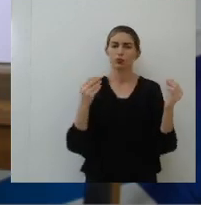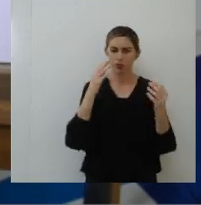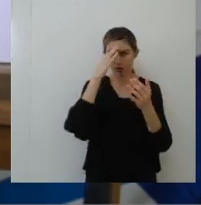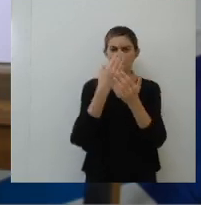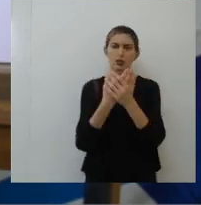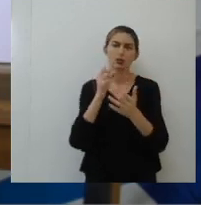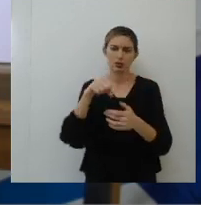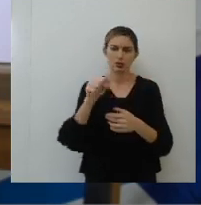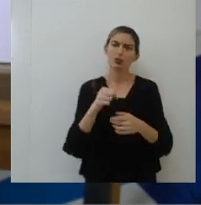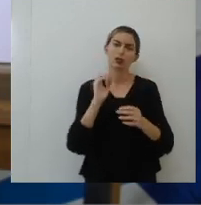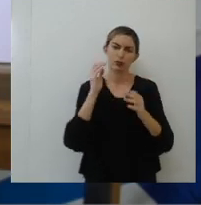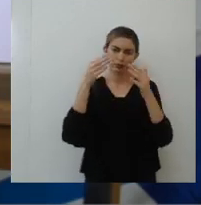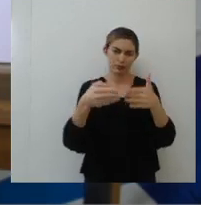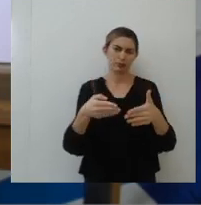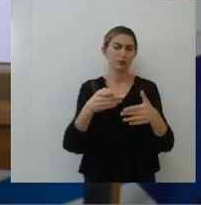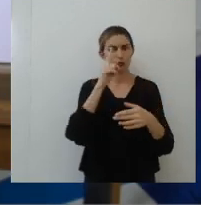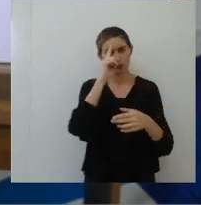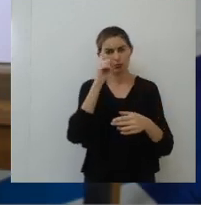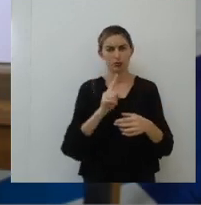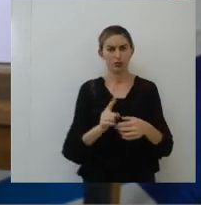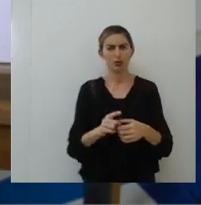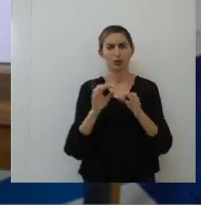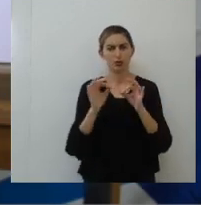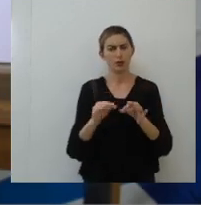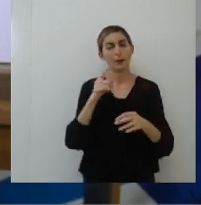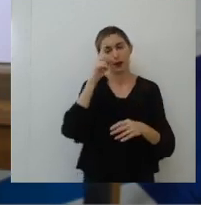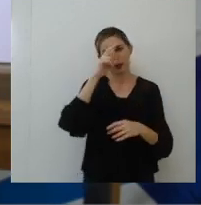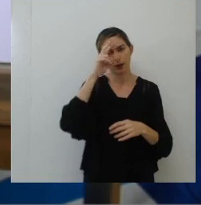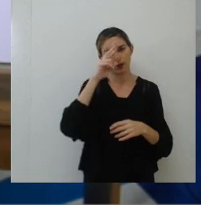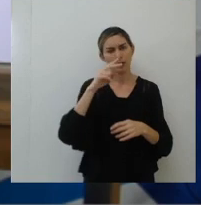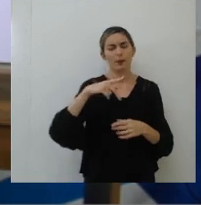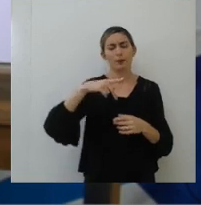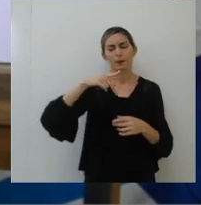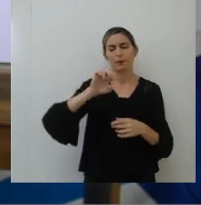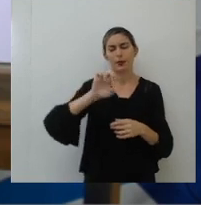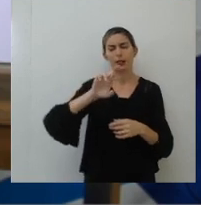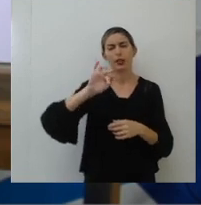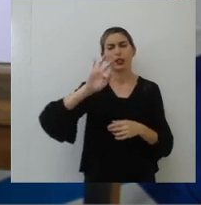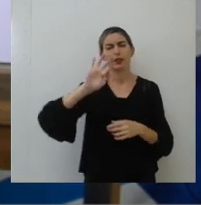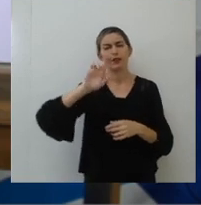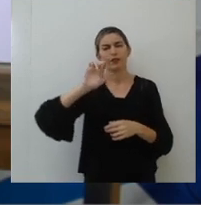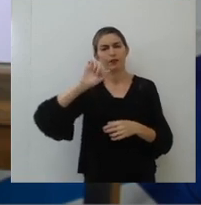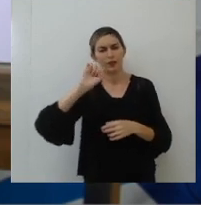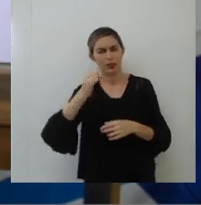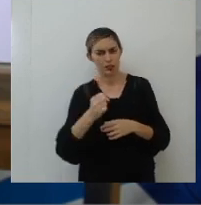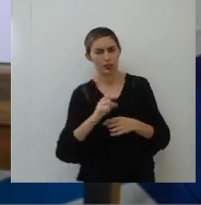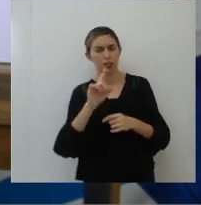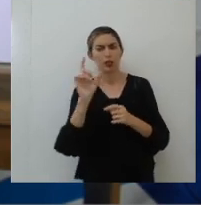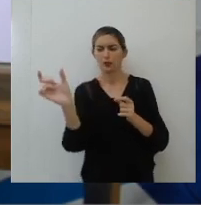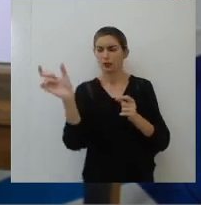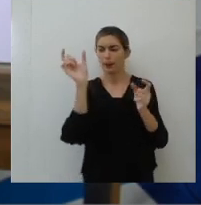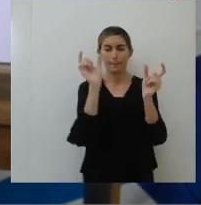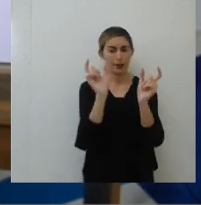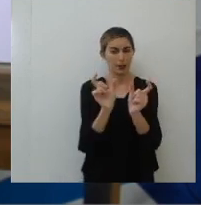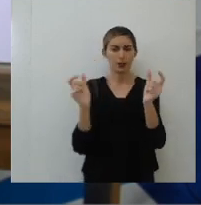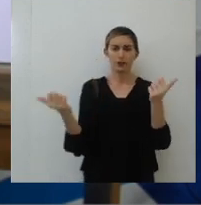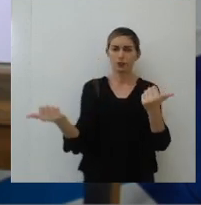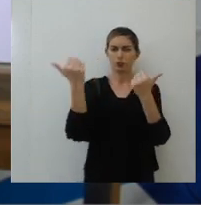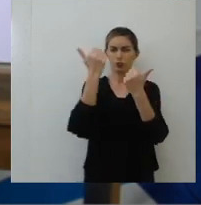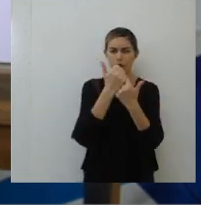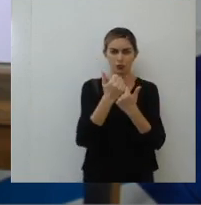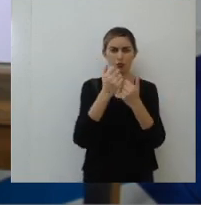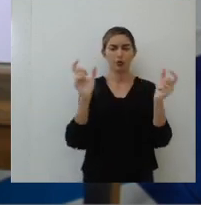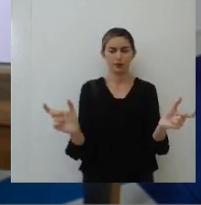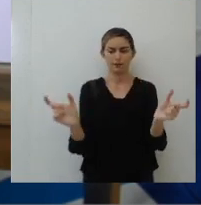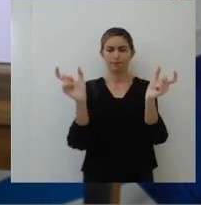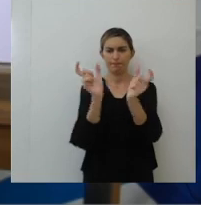pergunta, eu acho que foi nesse direcionamento, não sei. Tá? Mas lembre-se, a perífrase é quando eu substituo um termo e nessa substituição